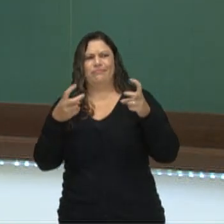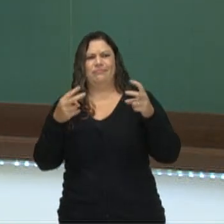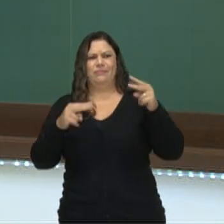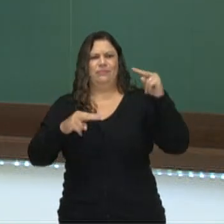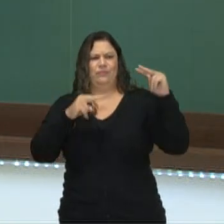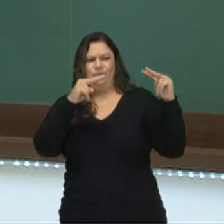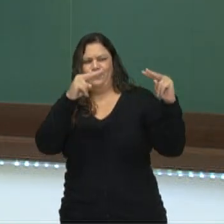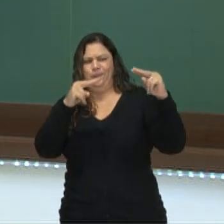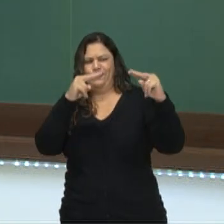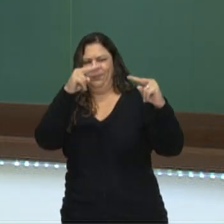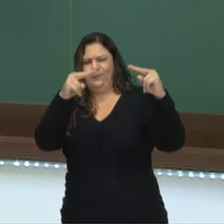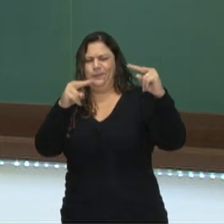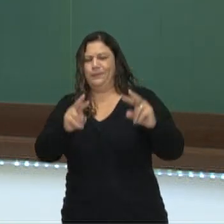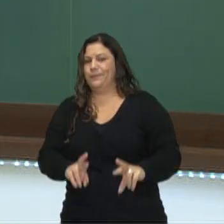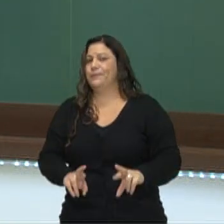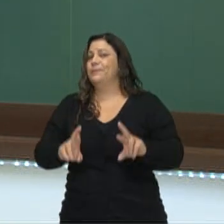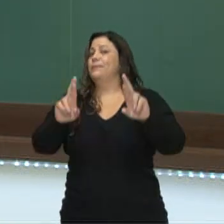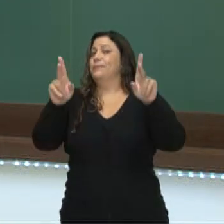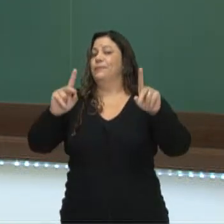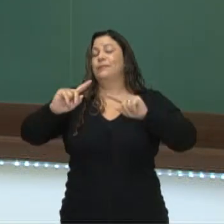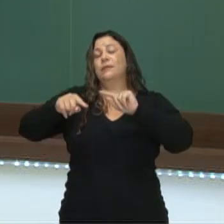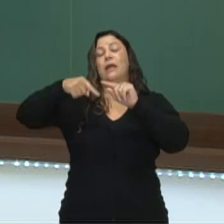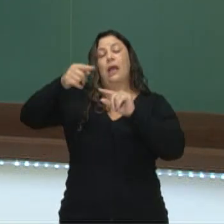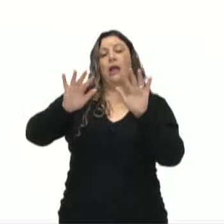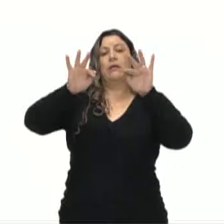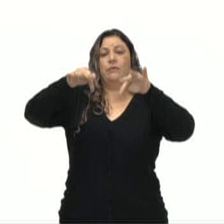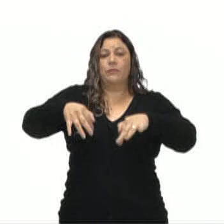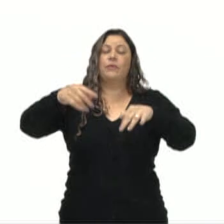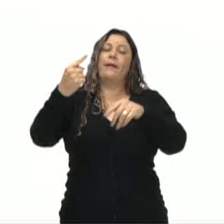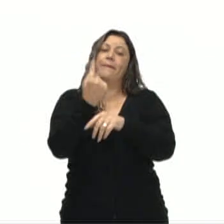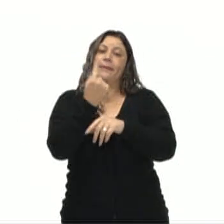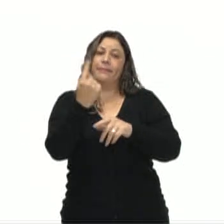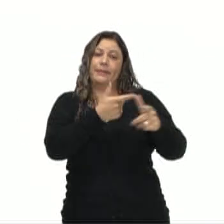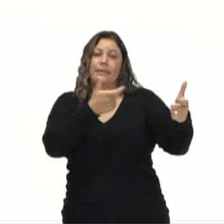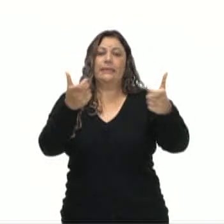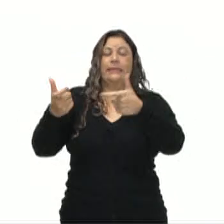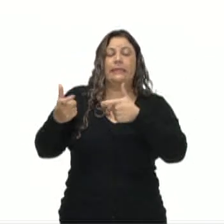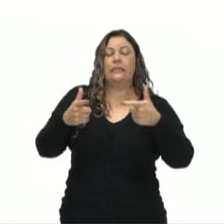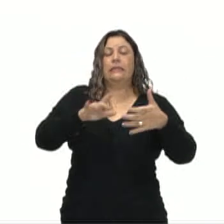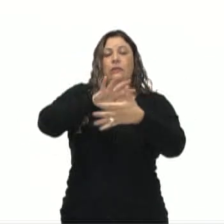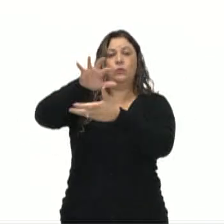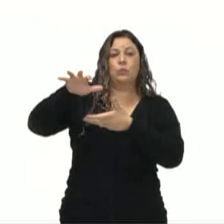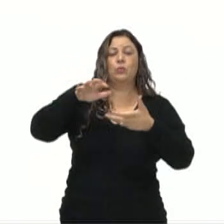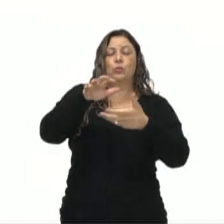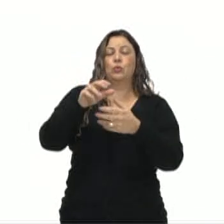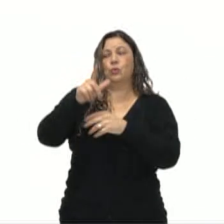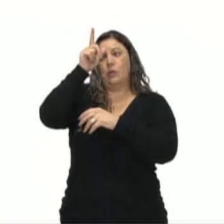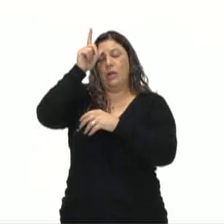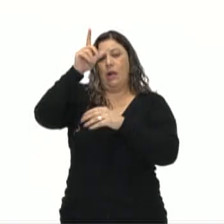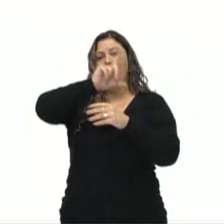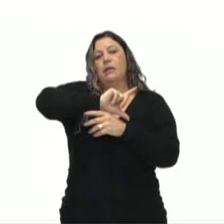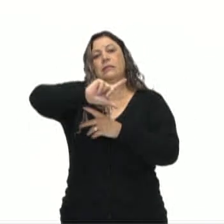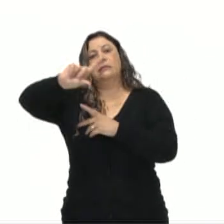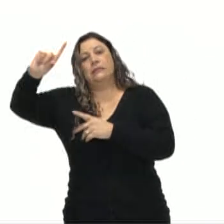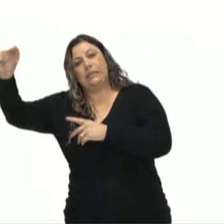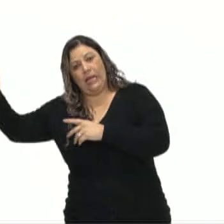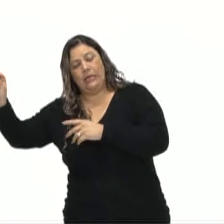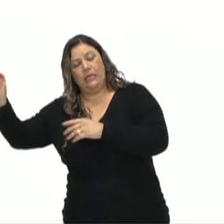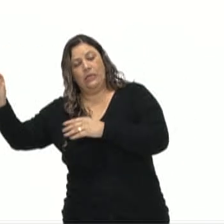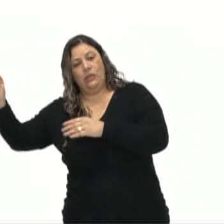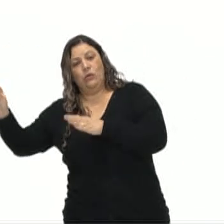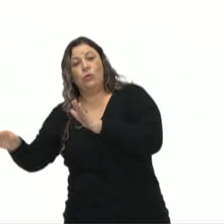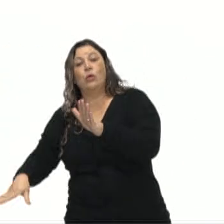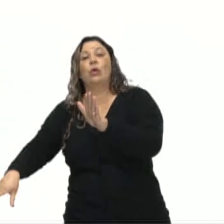paz. Com o fim da Primeira Guerra Mundial, os alemães se retiraram e chegaram os belgas. Ou seja, o povo não